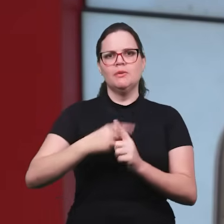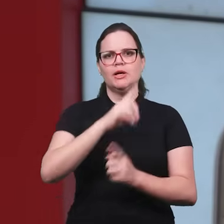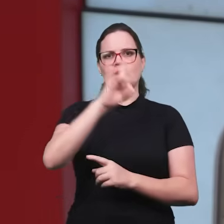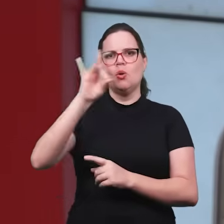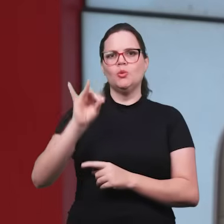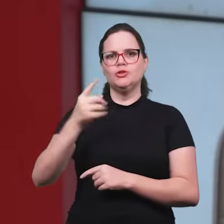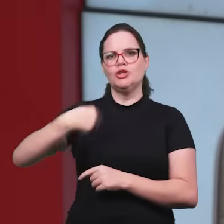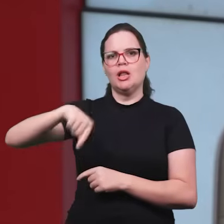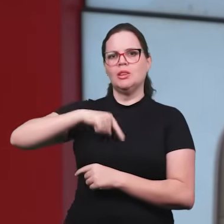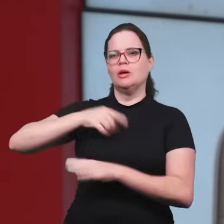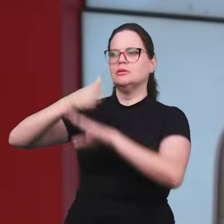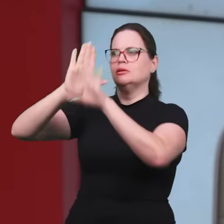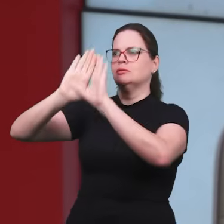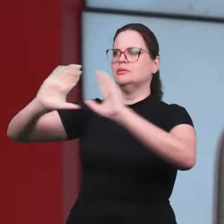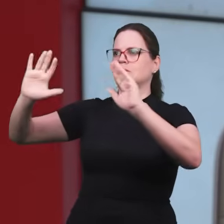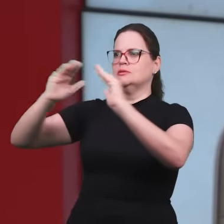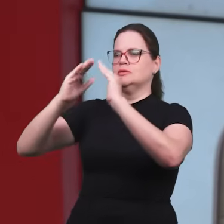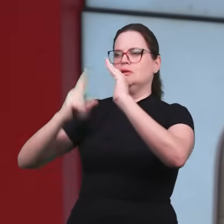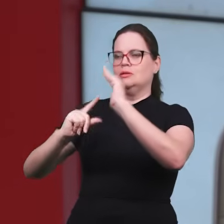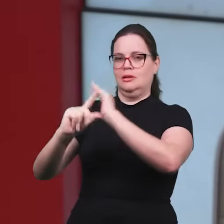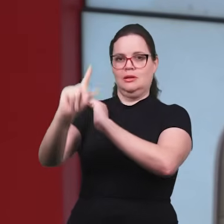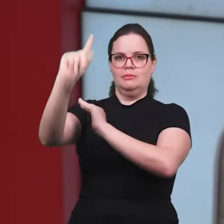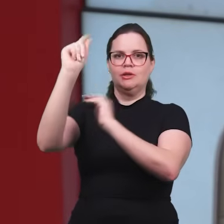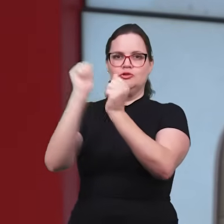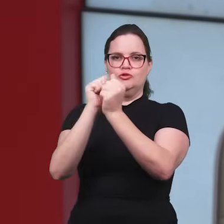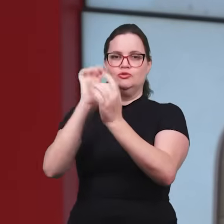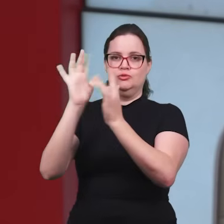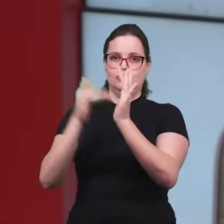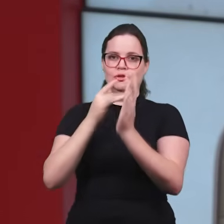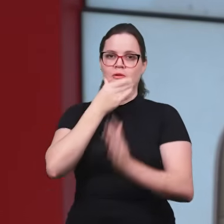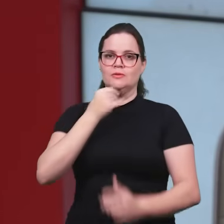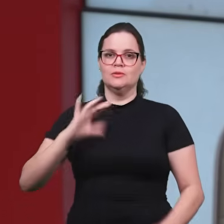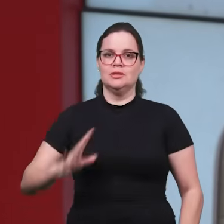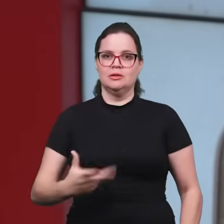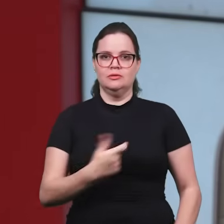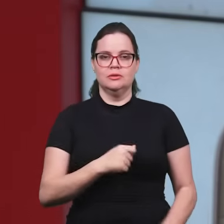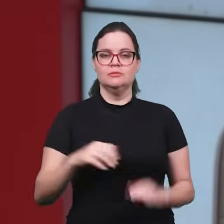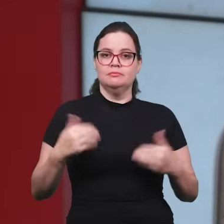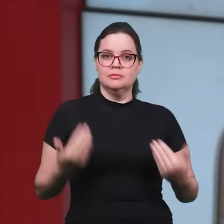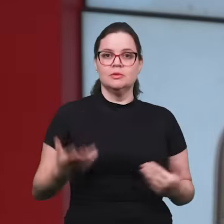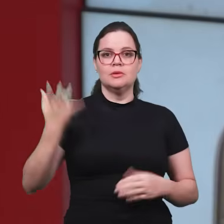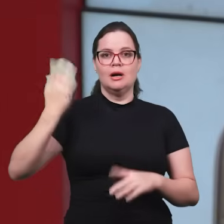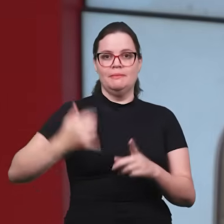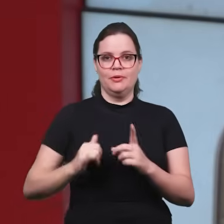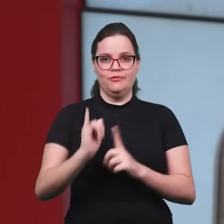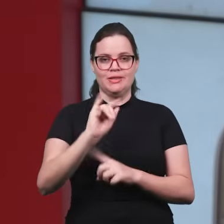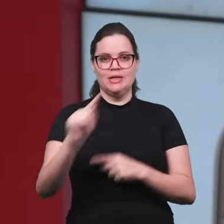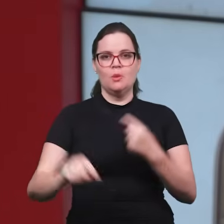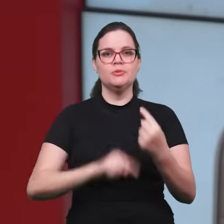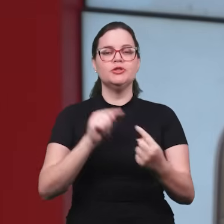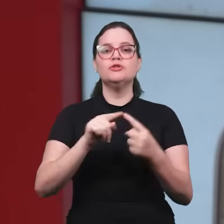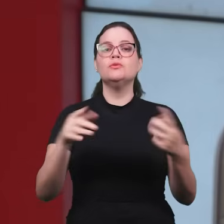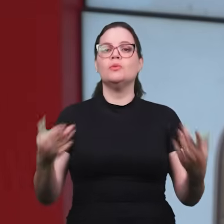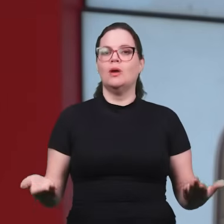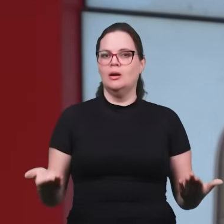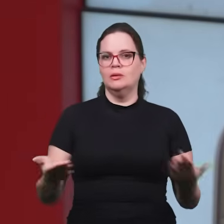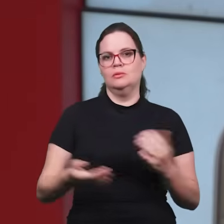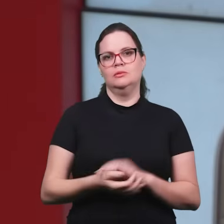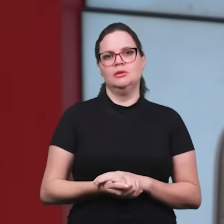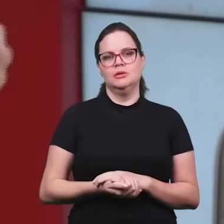podermos estar no céu eternamente com o nosso Salvador. Então, a profecia, o objetivo da profecia